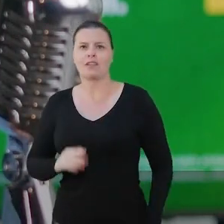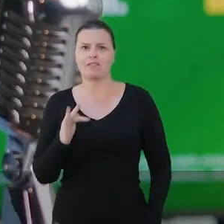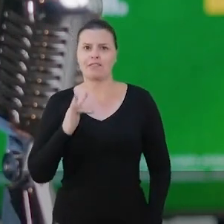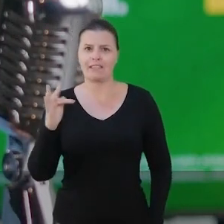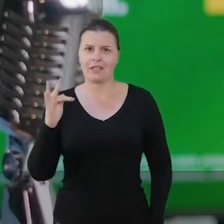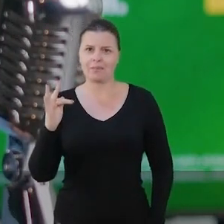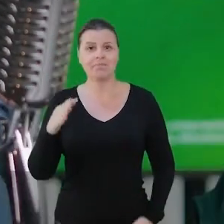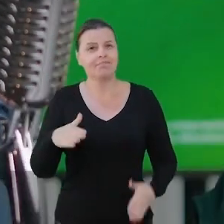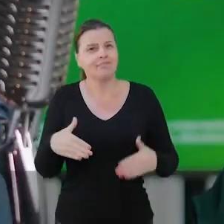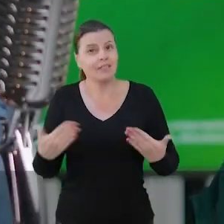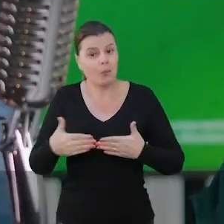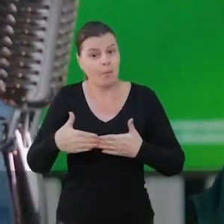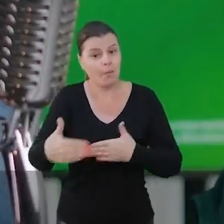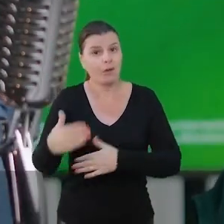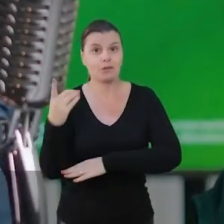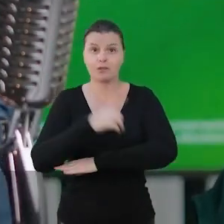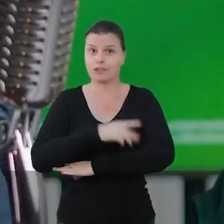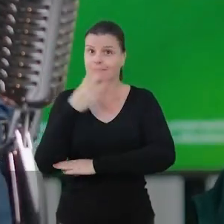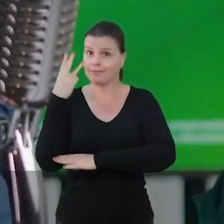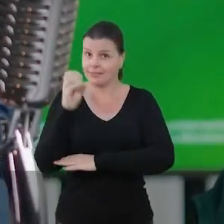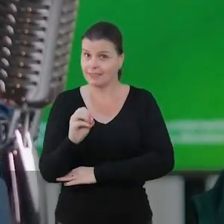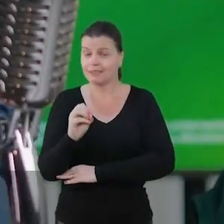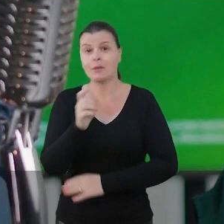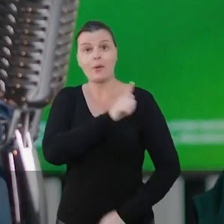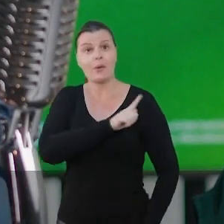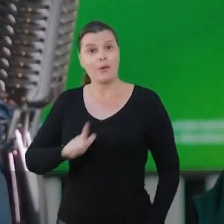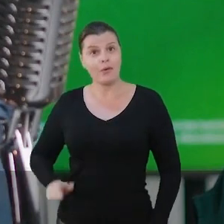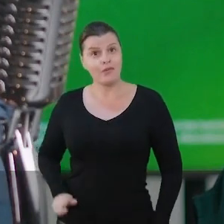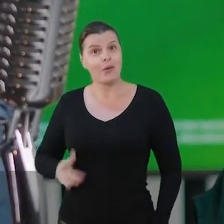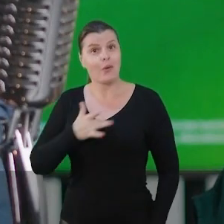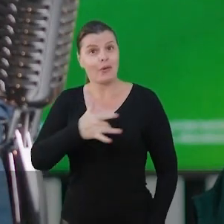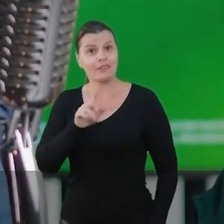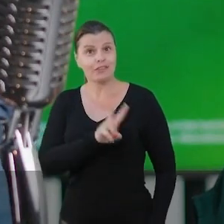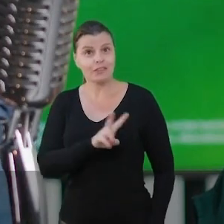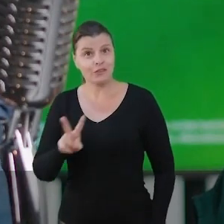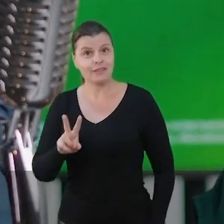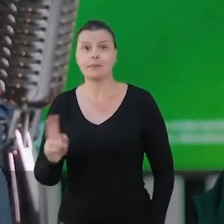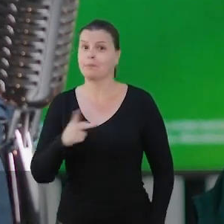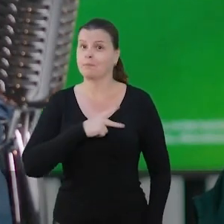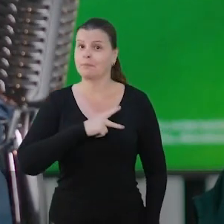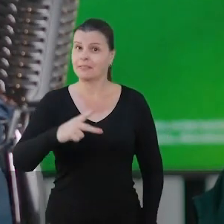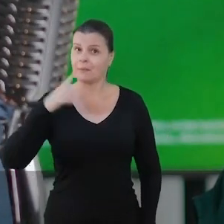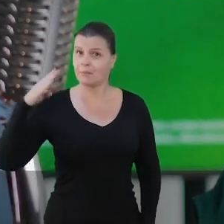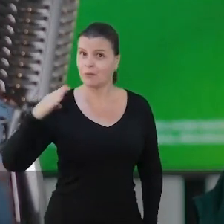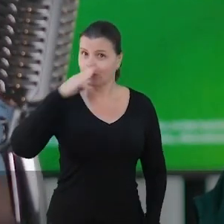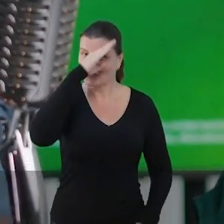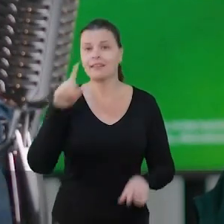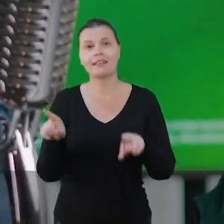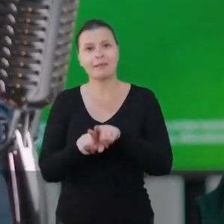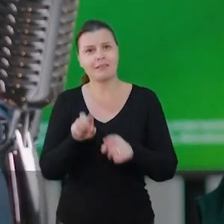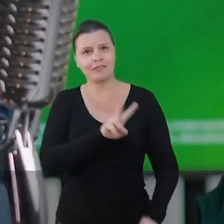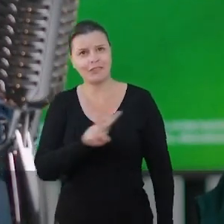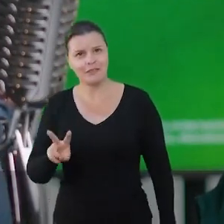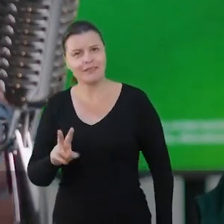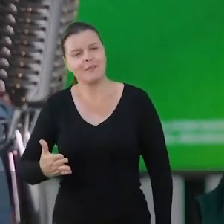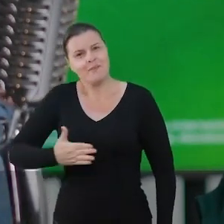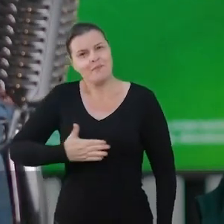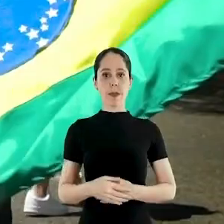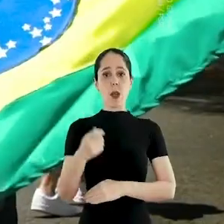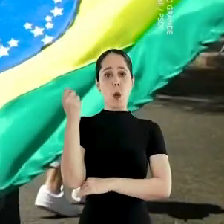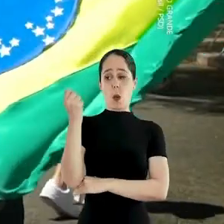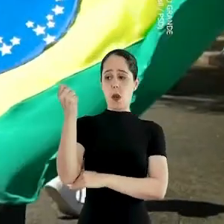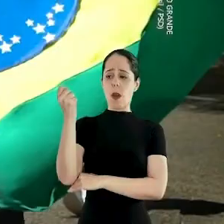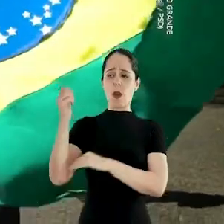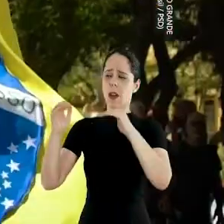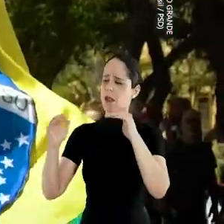governo federal. Então, no próximo dia 30, para governador, Onix 22, Para presidente, Jair Bolsonaro, também 22.